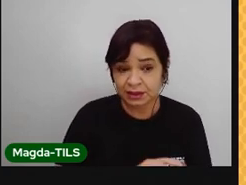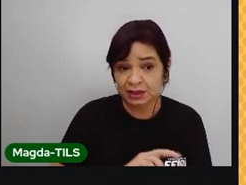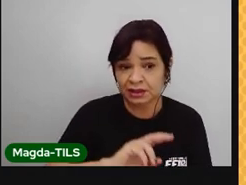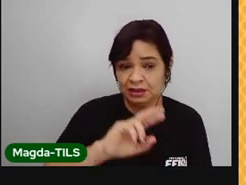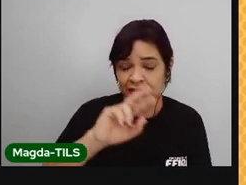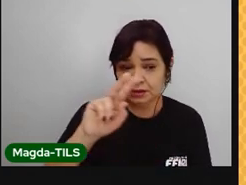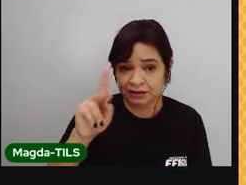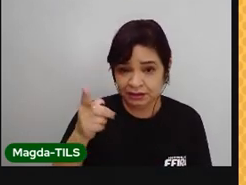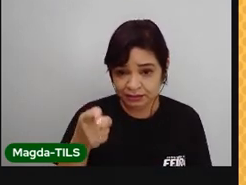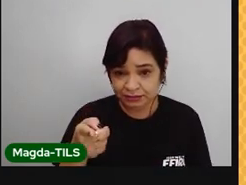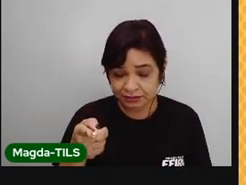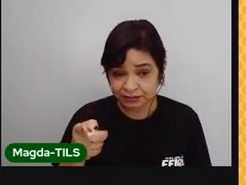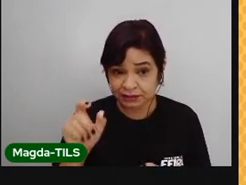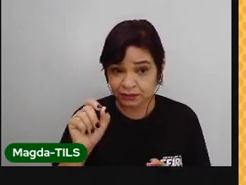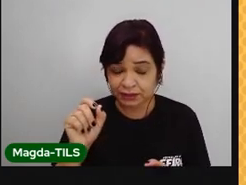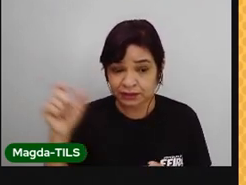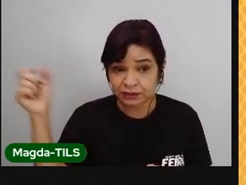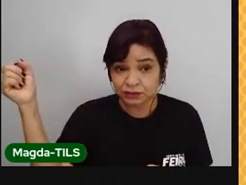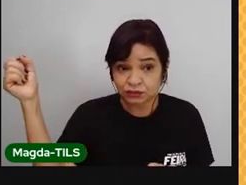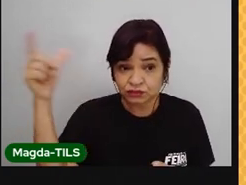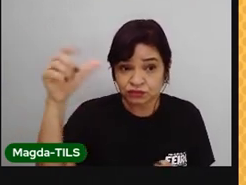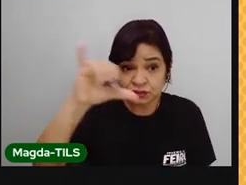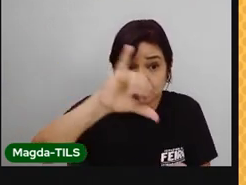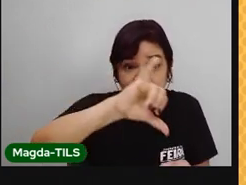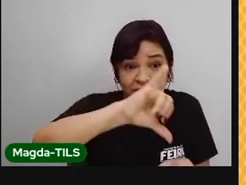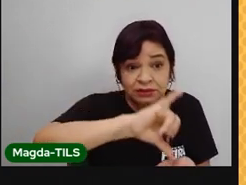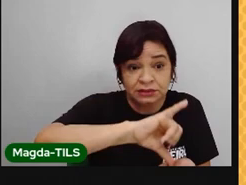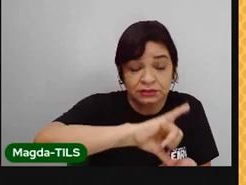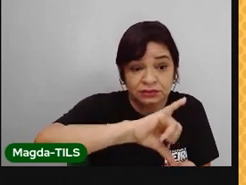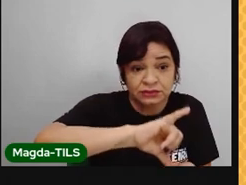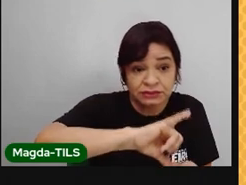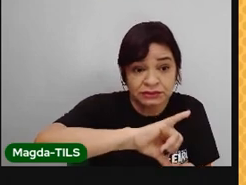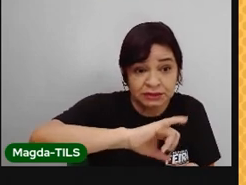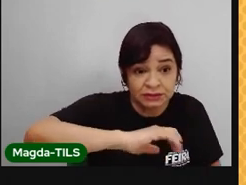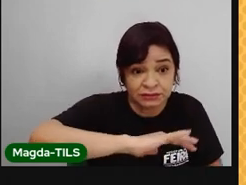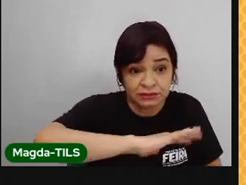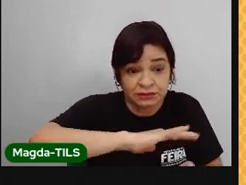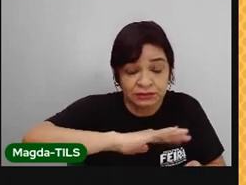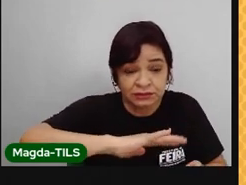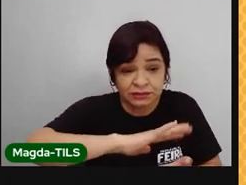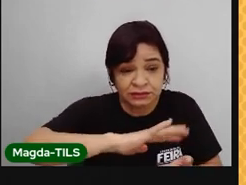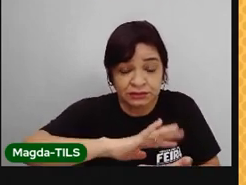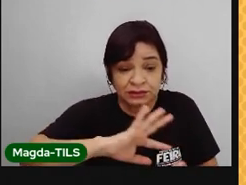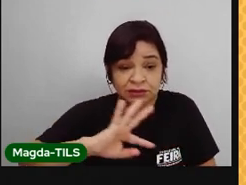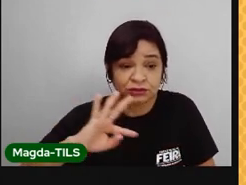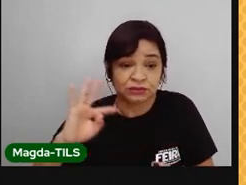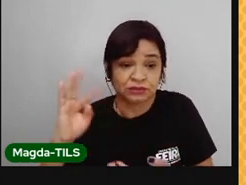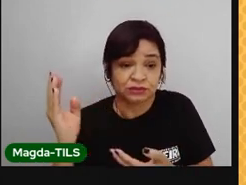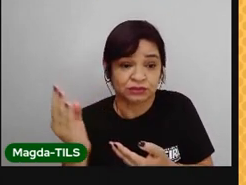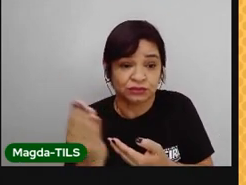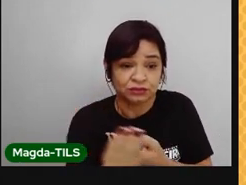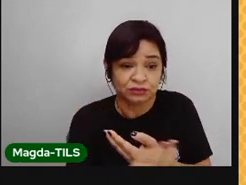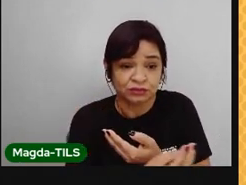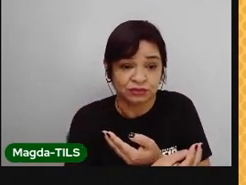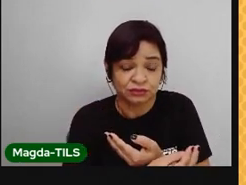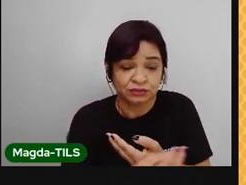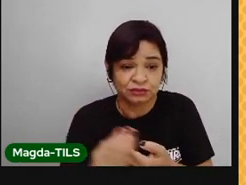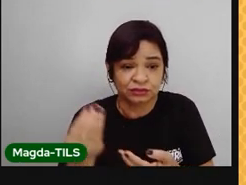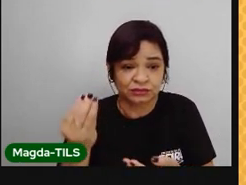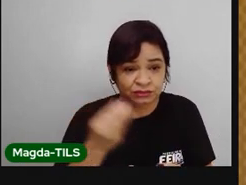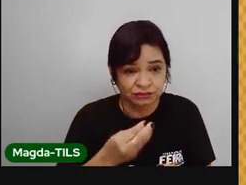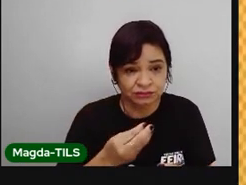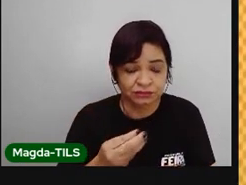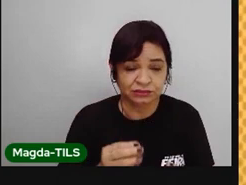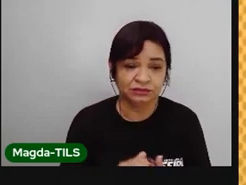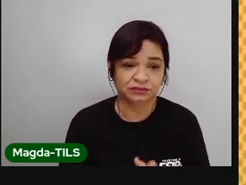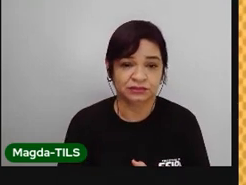heliocêntrica, que afirma que o Sol está no centro do Sistema Solar e todos os outros astros giram ao redor dele.